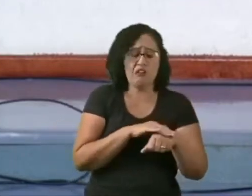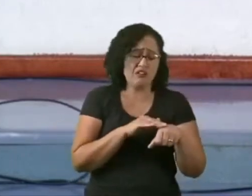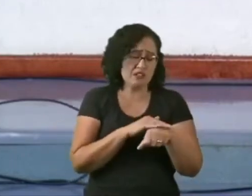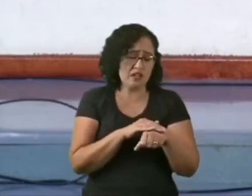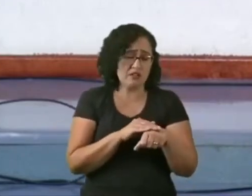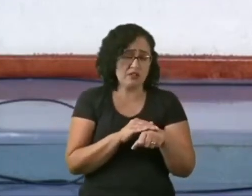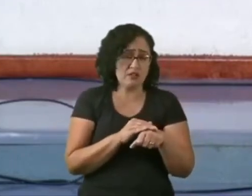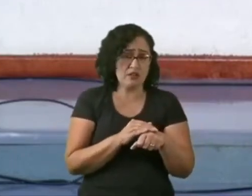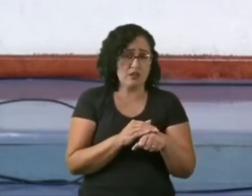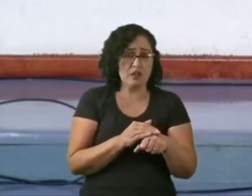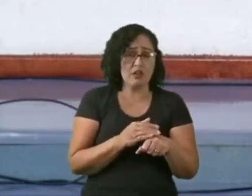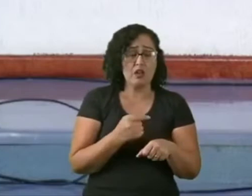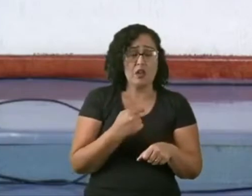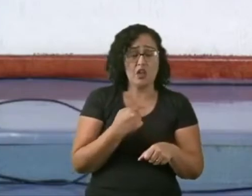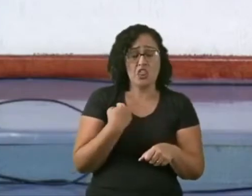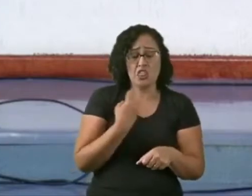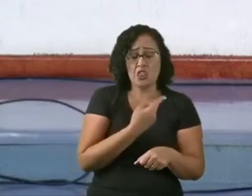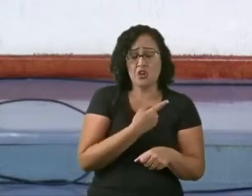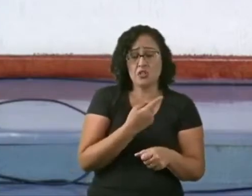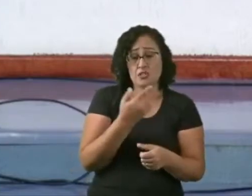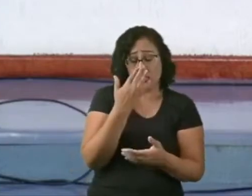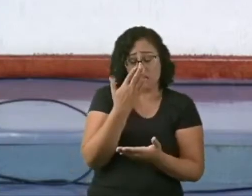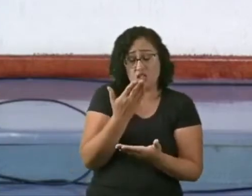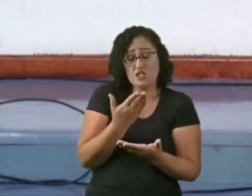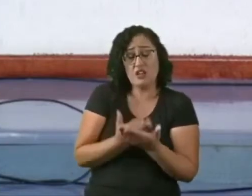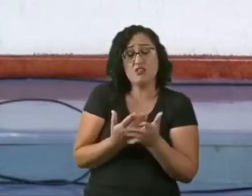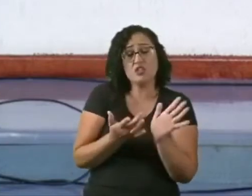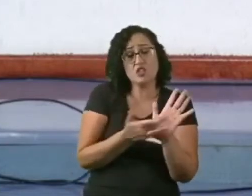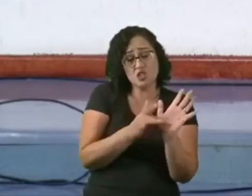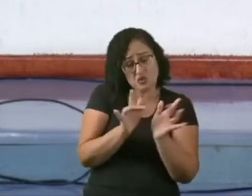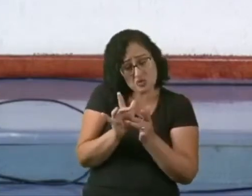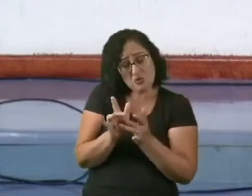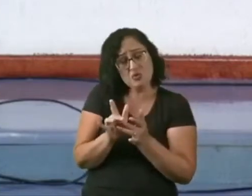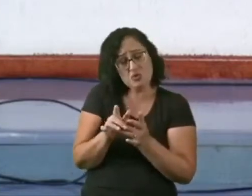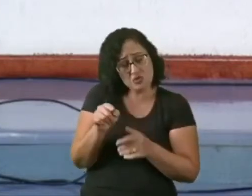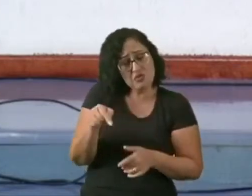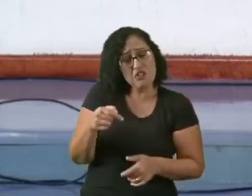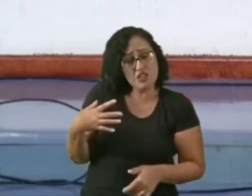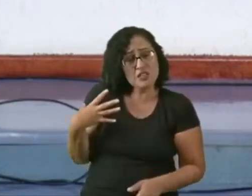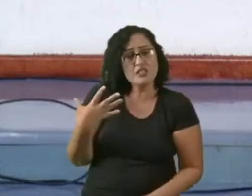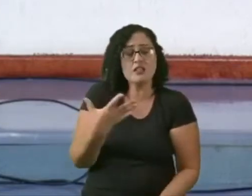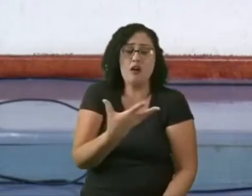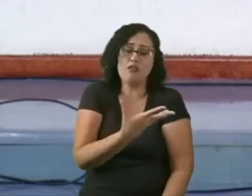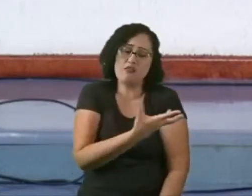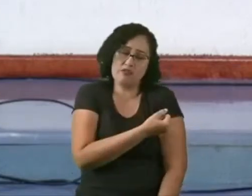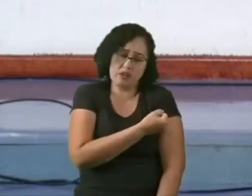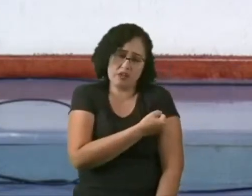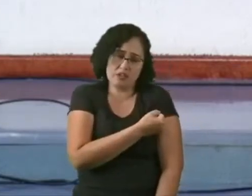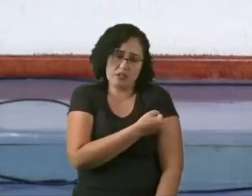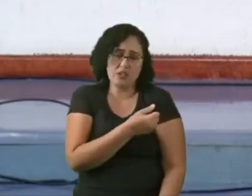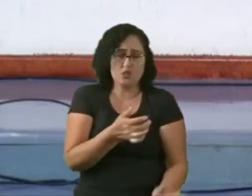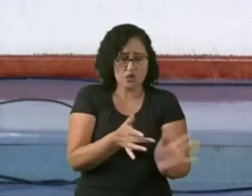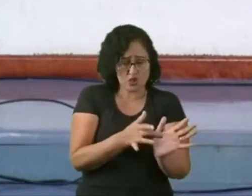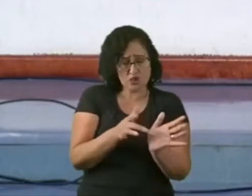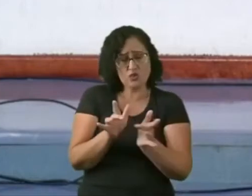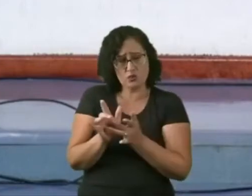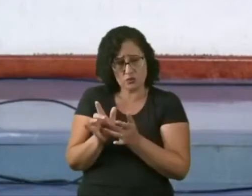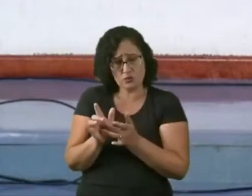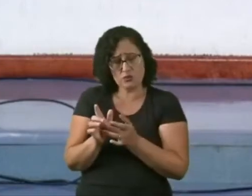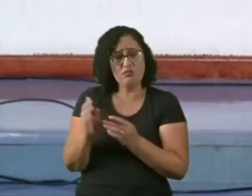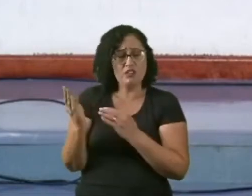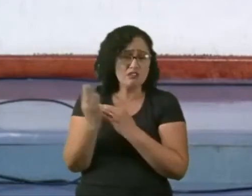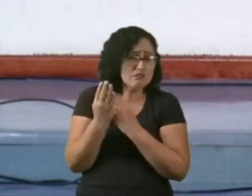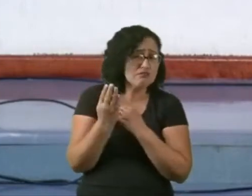esperávamos que era Jesus a nossa resposta. Nós esperávamos que em Jesus os nossos problemas seriam